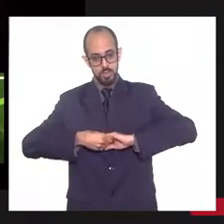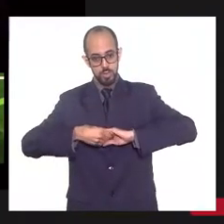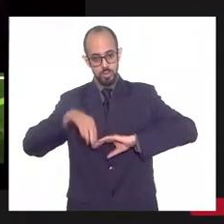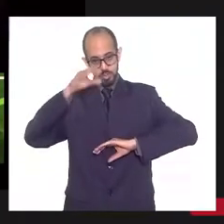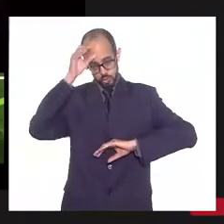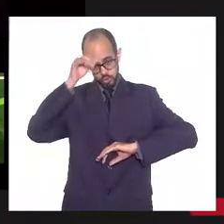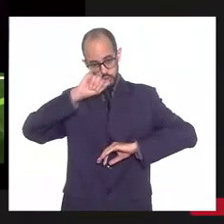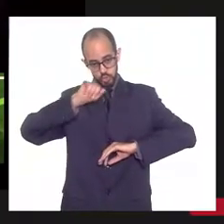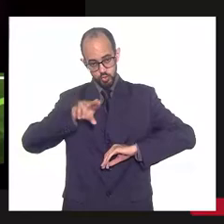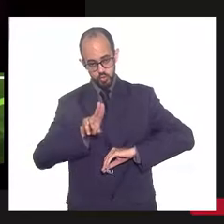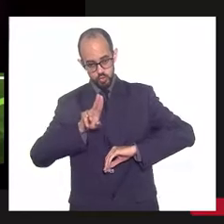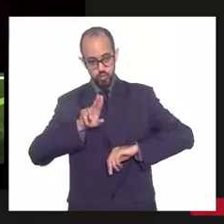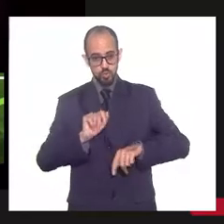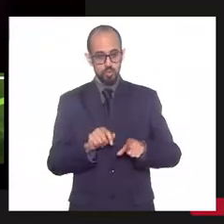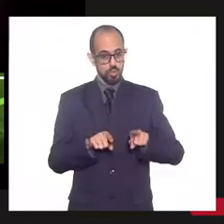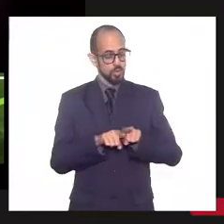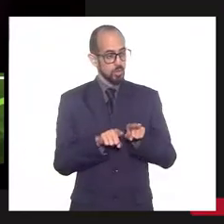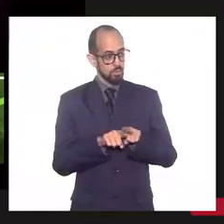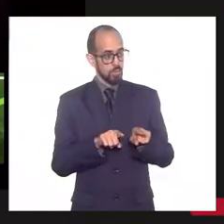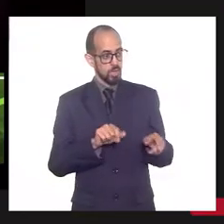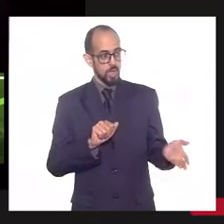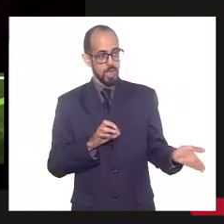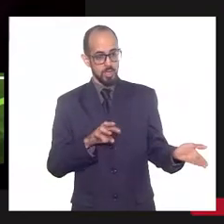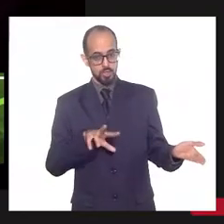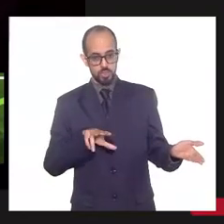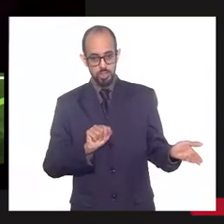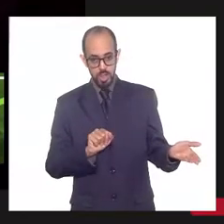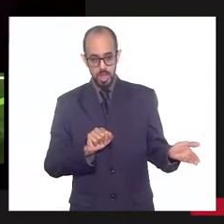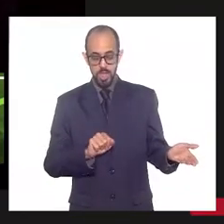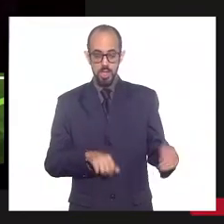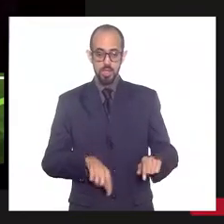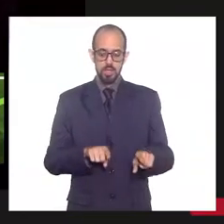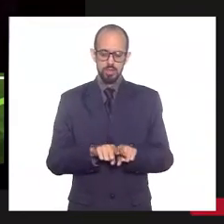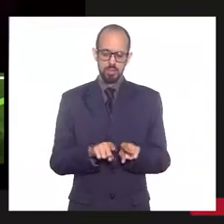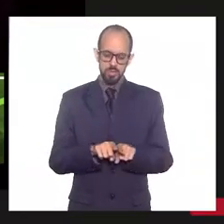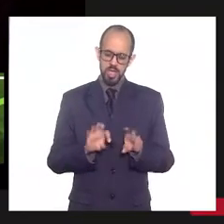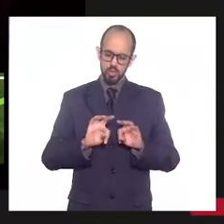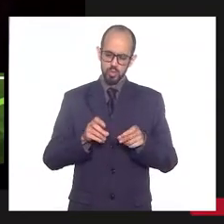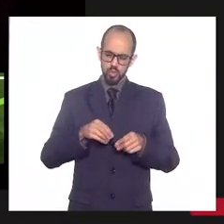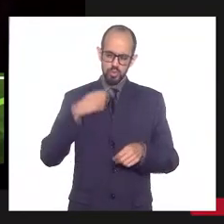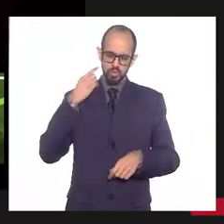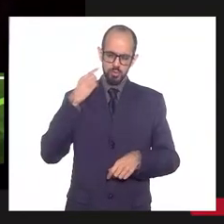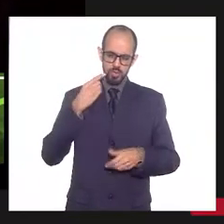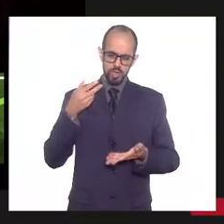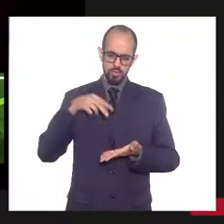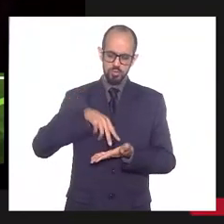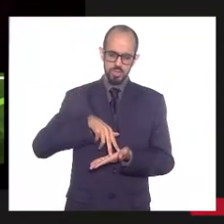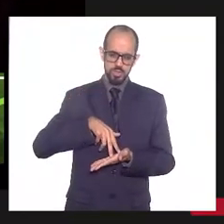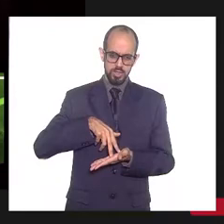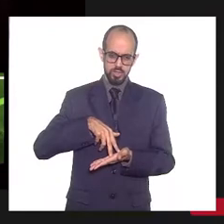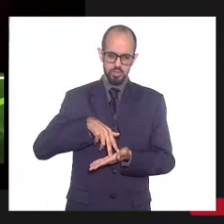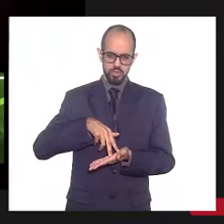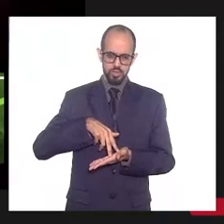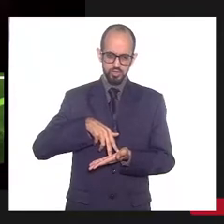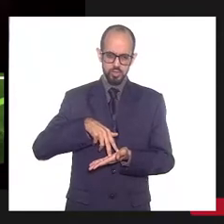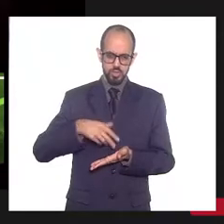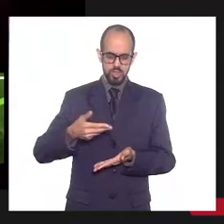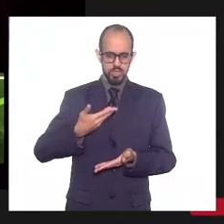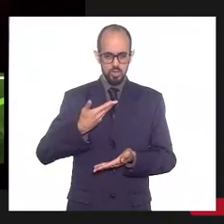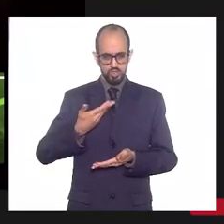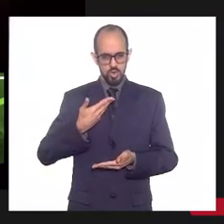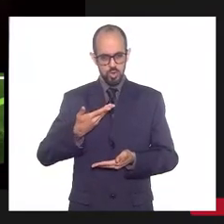ajudou ao Deputado Átila Nunes e todos os outros parlamentares presente nessa nossa